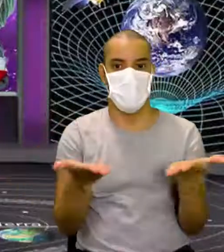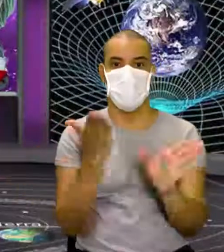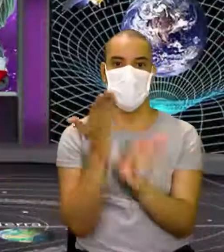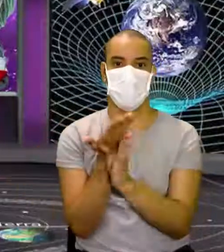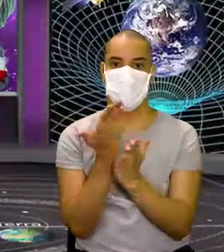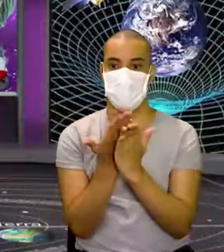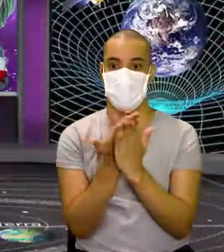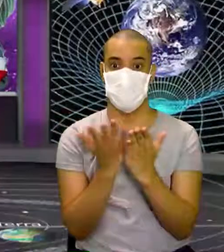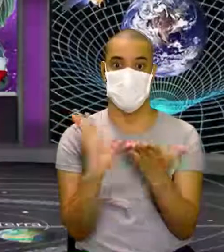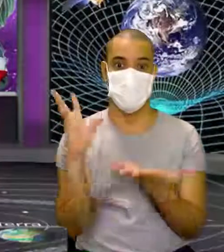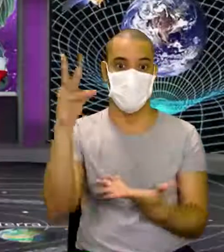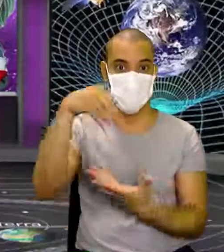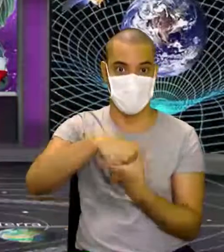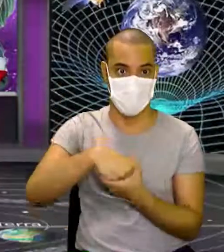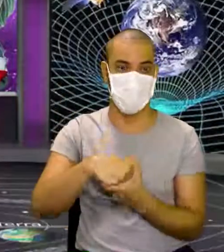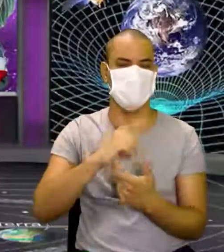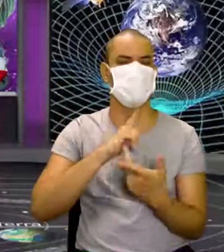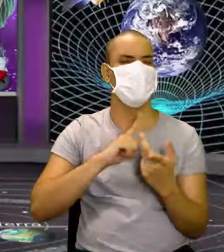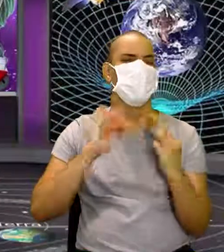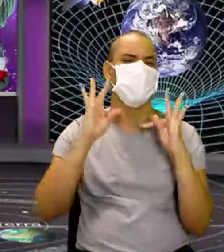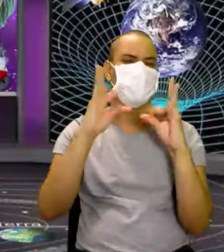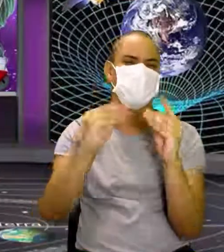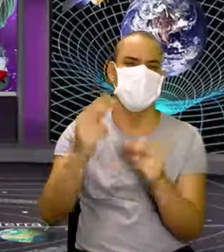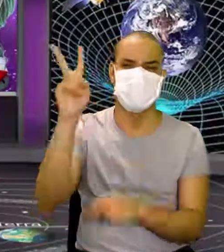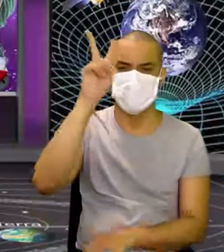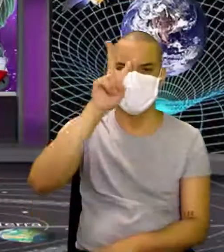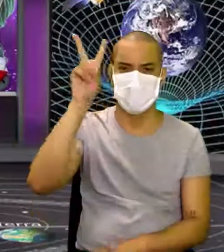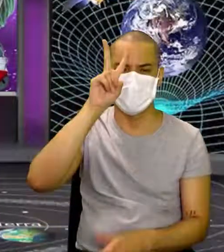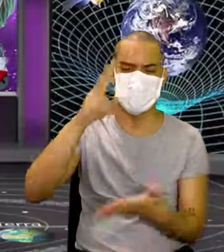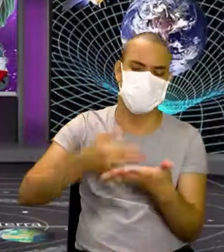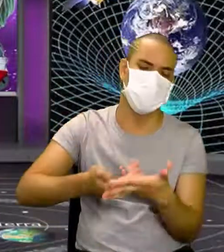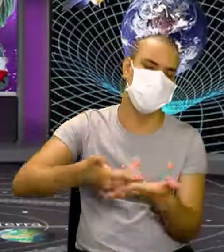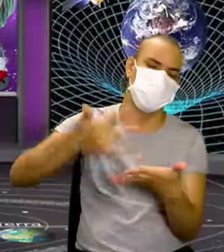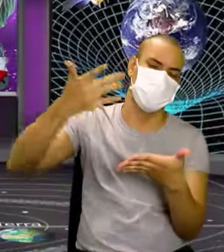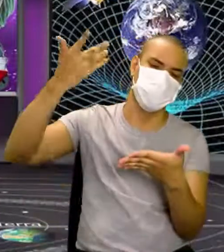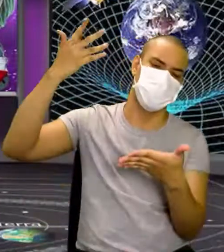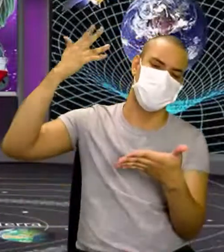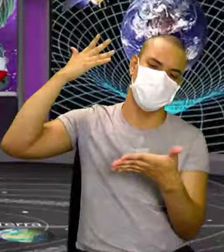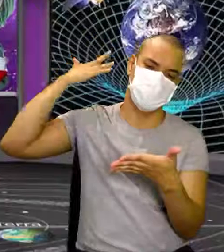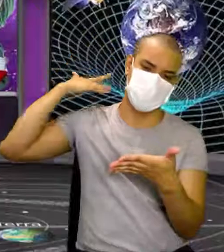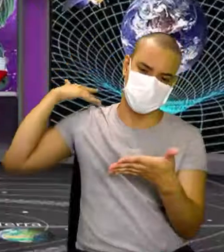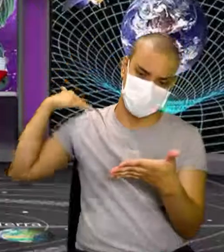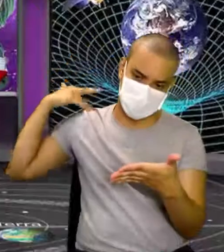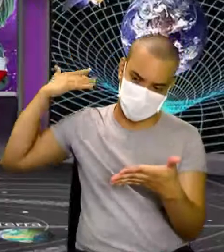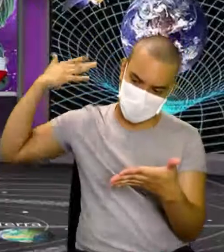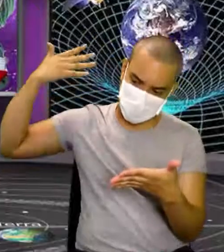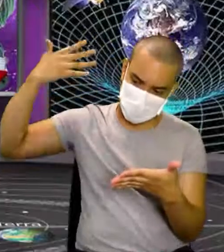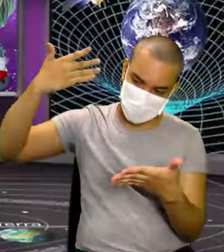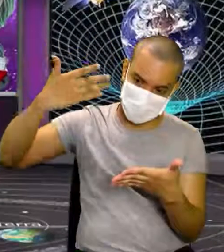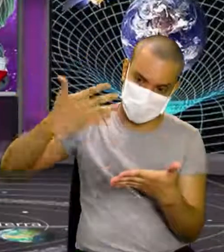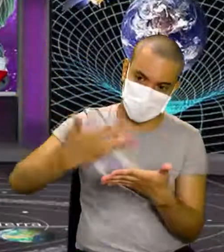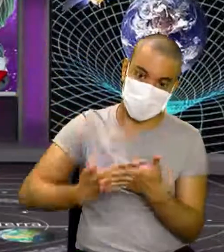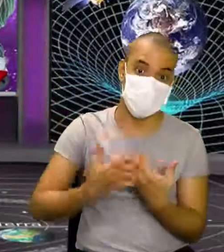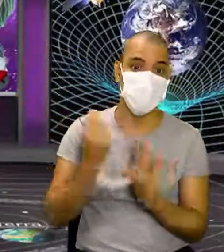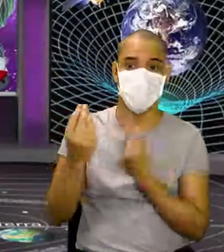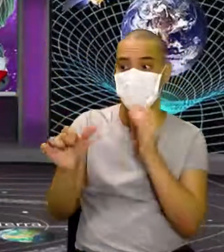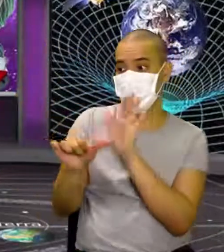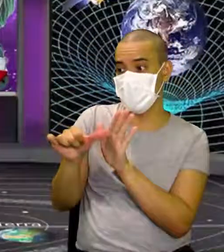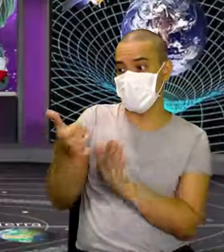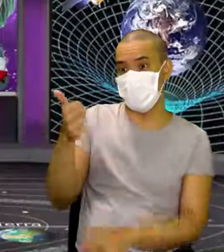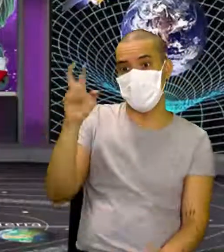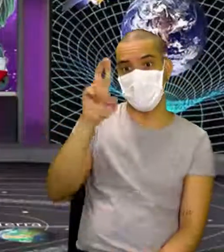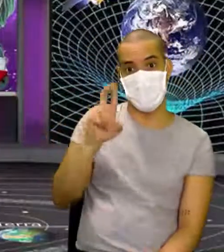tudo mais, vocês viram que tem toda uma história, aí por trás, que conta lá desde as primeiras